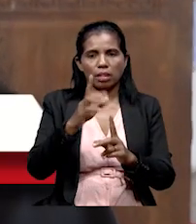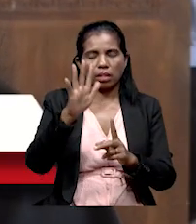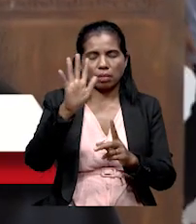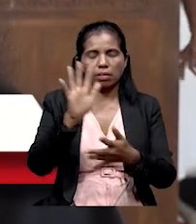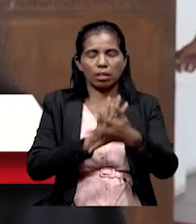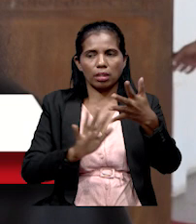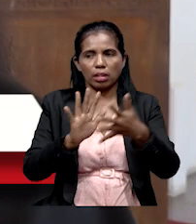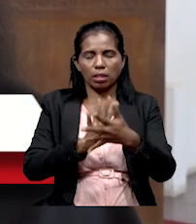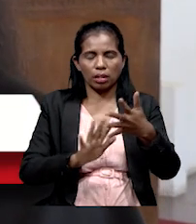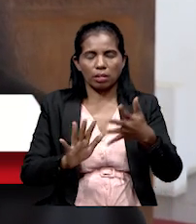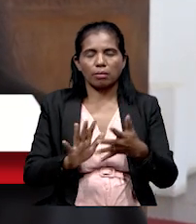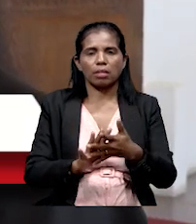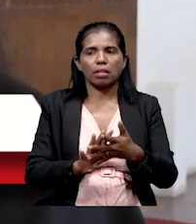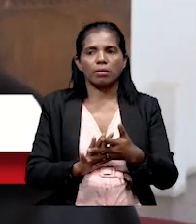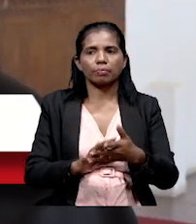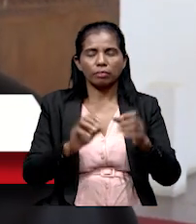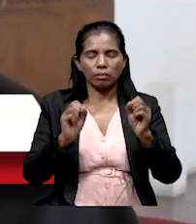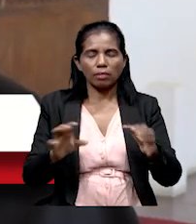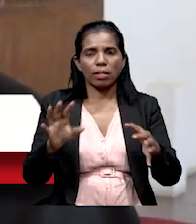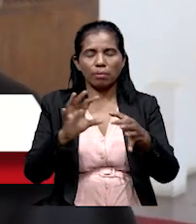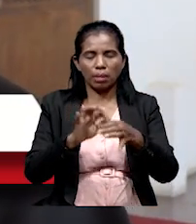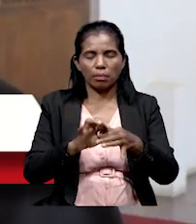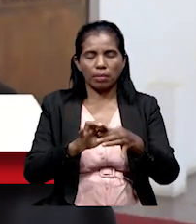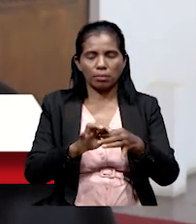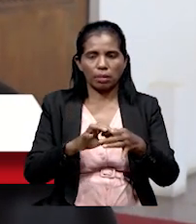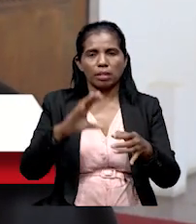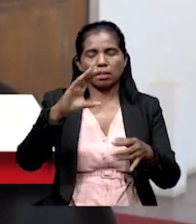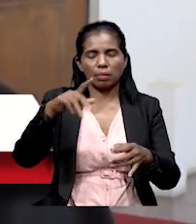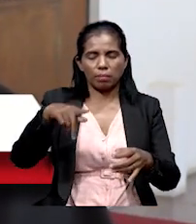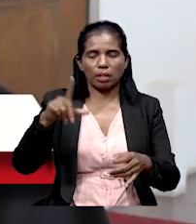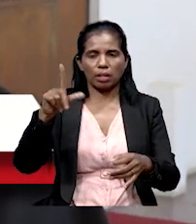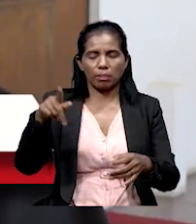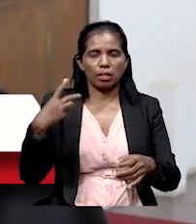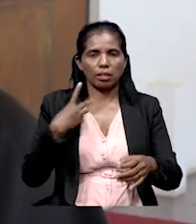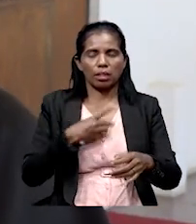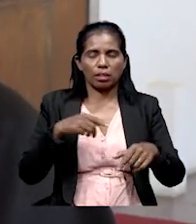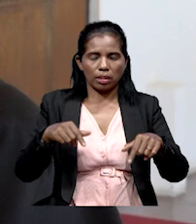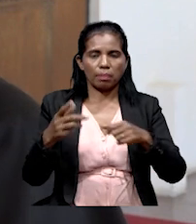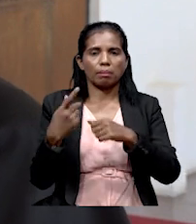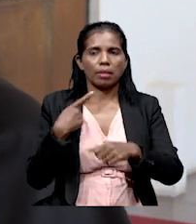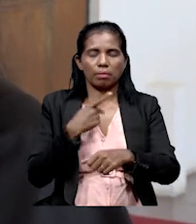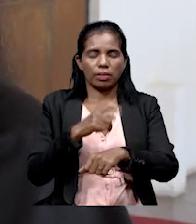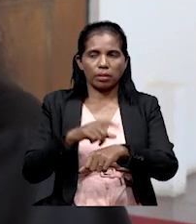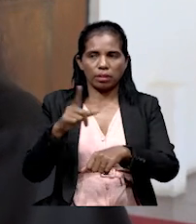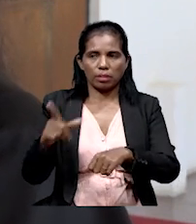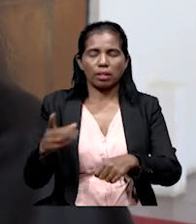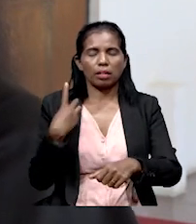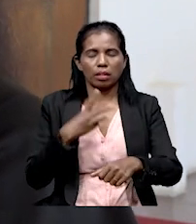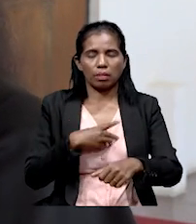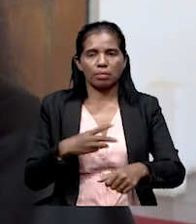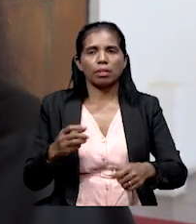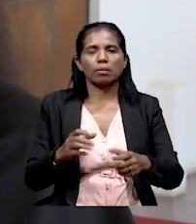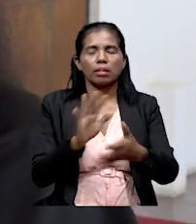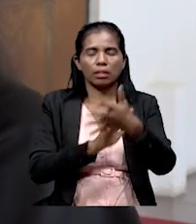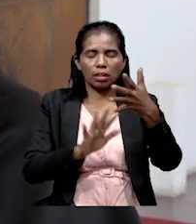comemoração simultânea e 10 países membros da CPLP. O nunema ka ita e Parlamento Nacional ohin, e tamos congratula ba